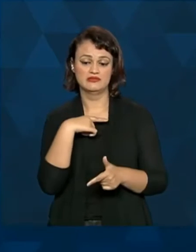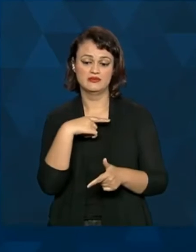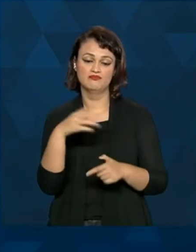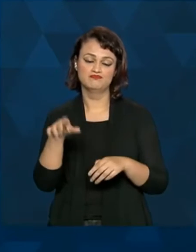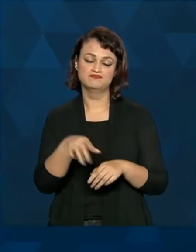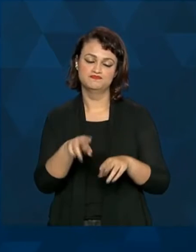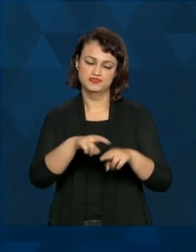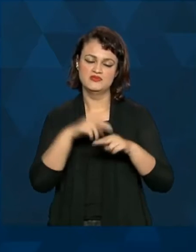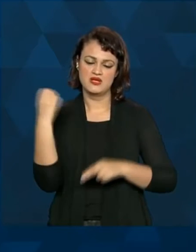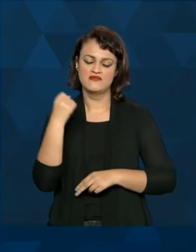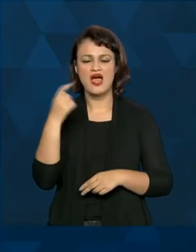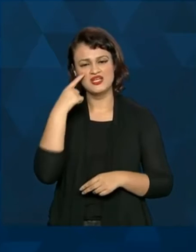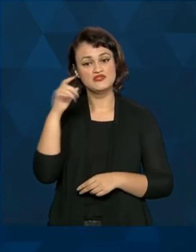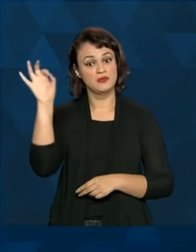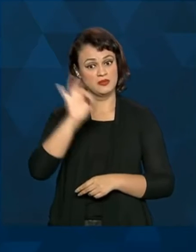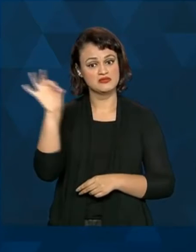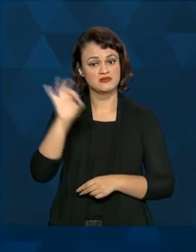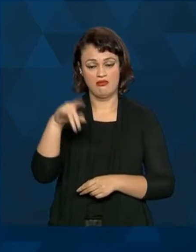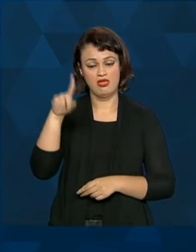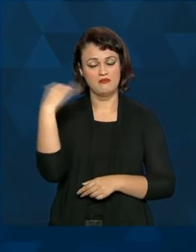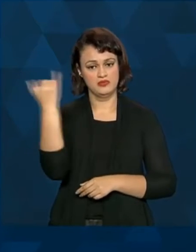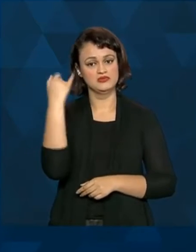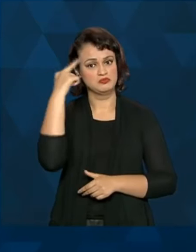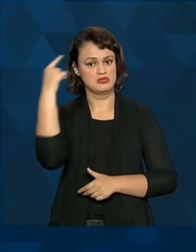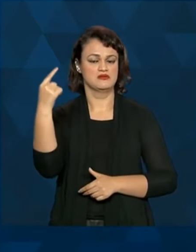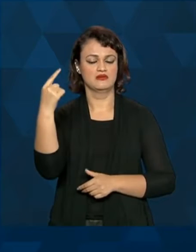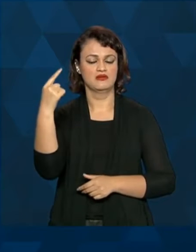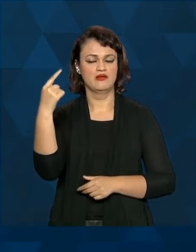um percentual extremamente importante deles que possuem